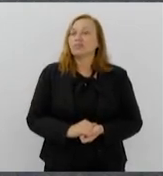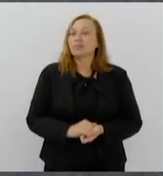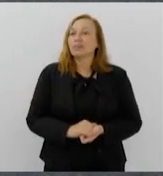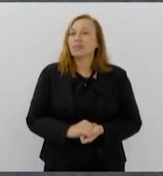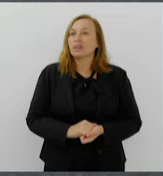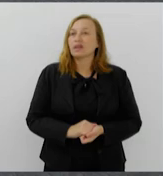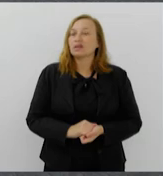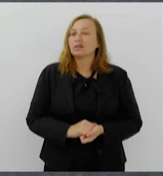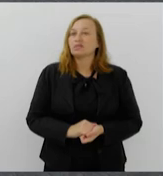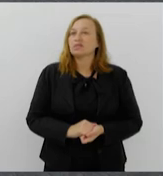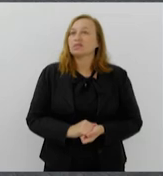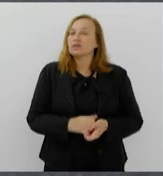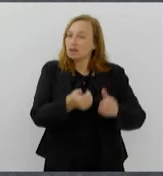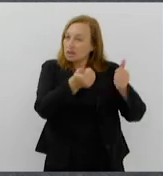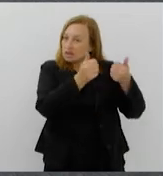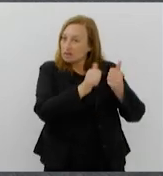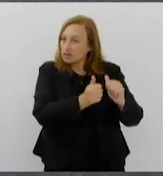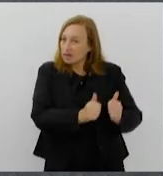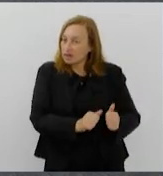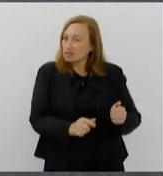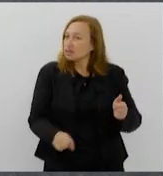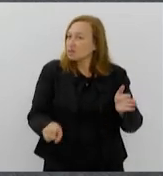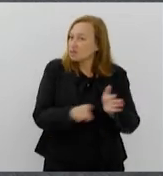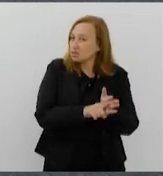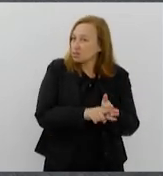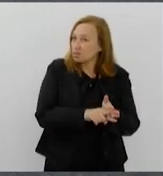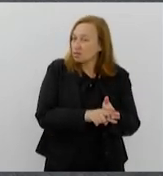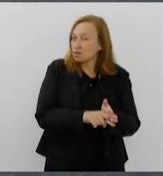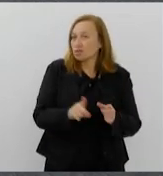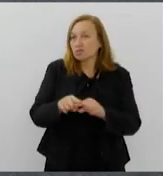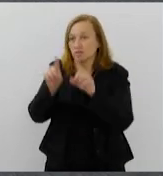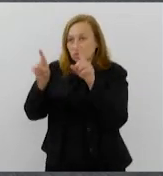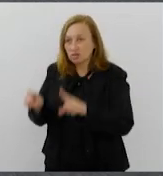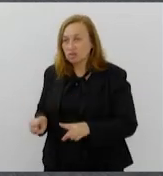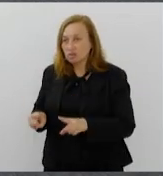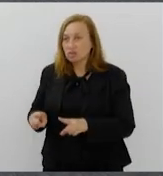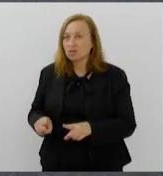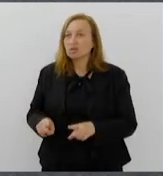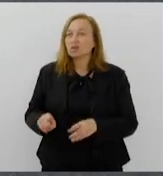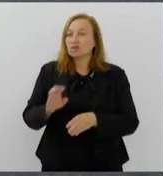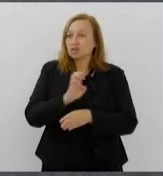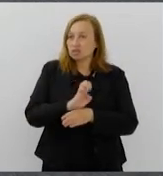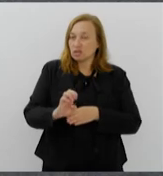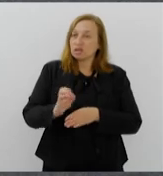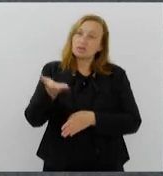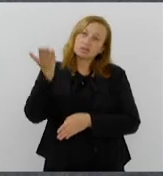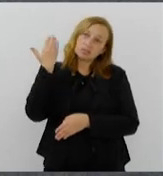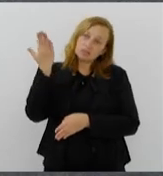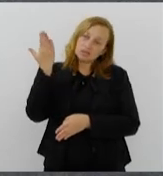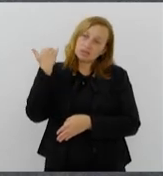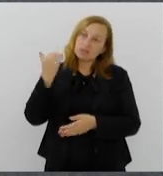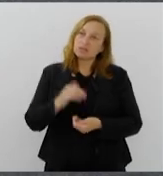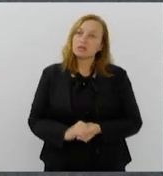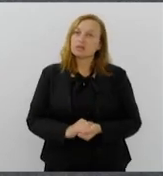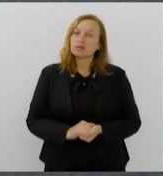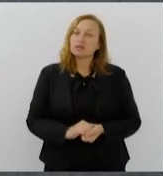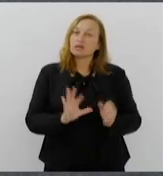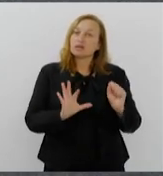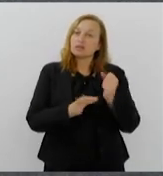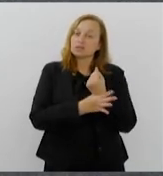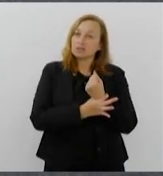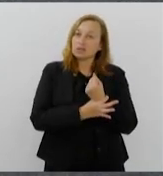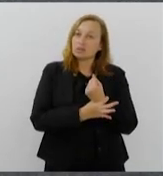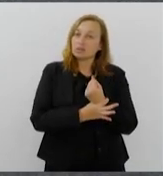feito esse desconto na folha do servidor, do estagiário, lá atrás, e garantindo, então,